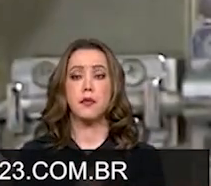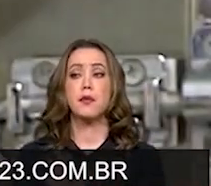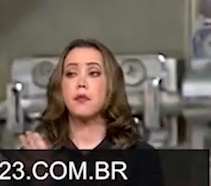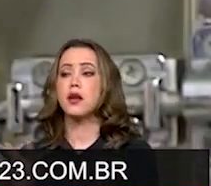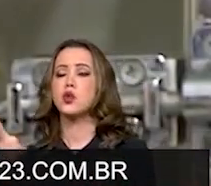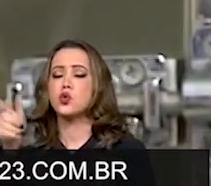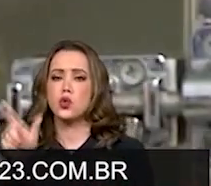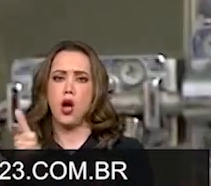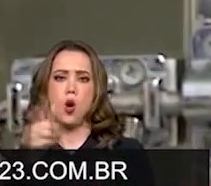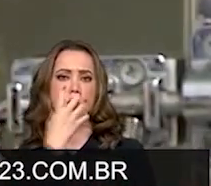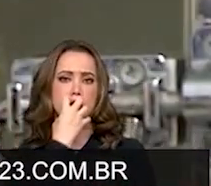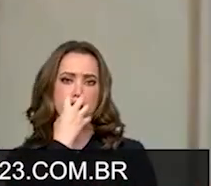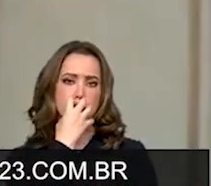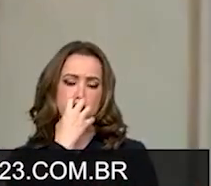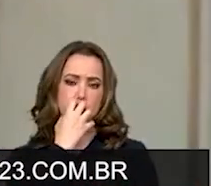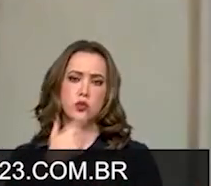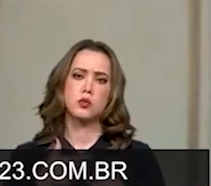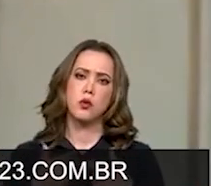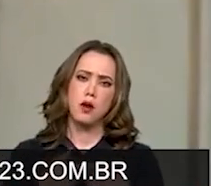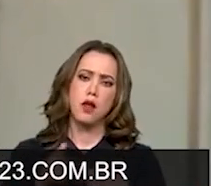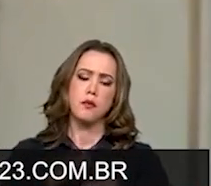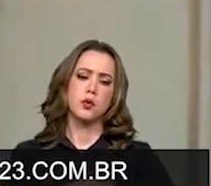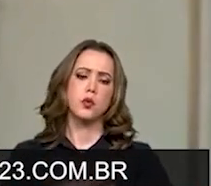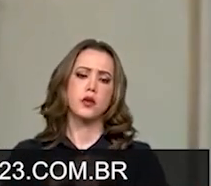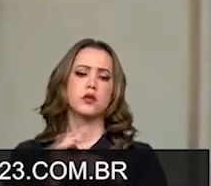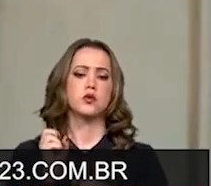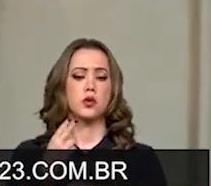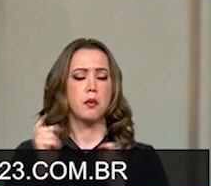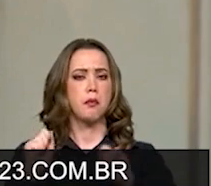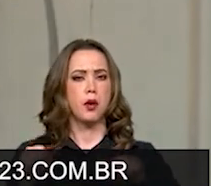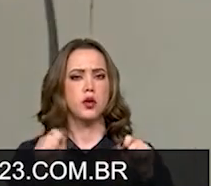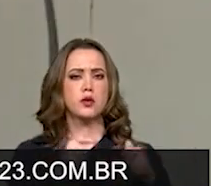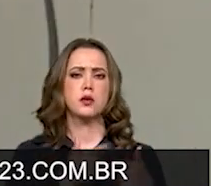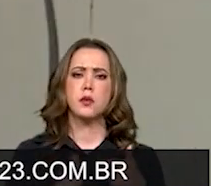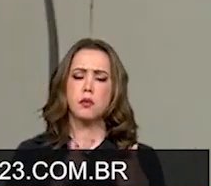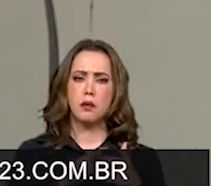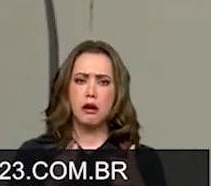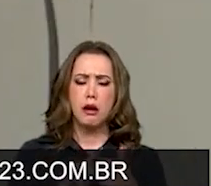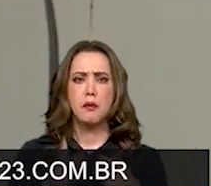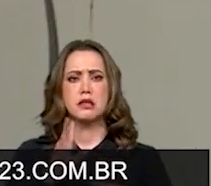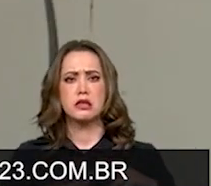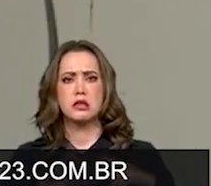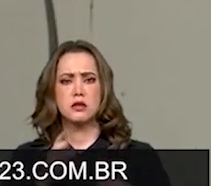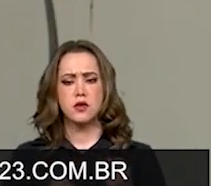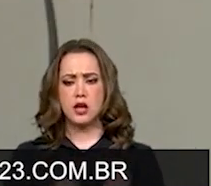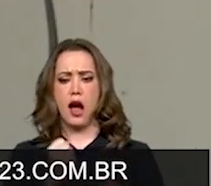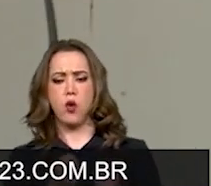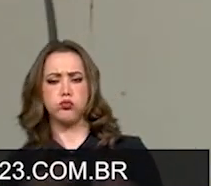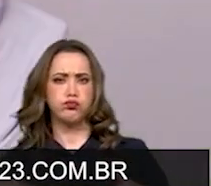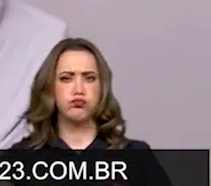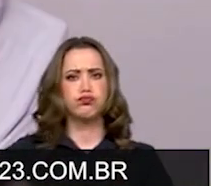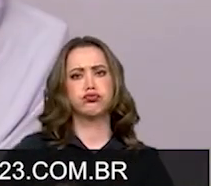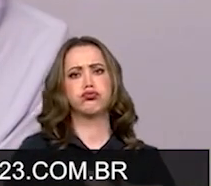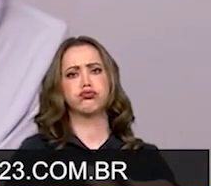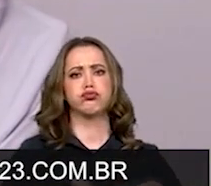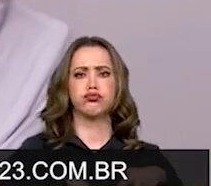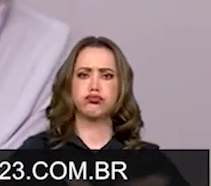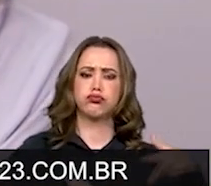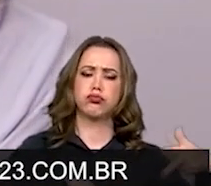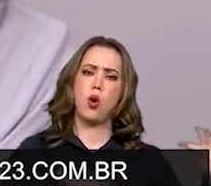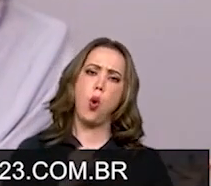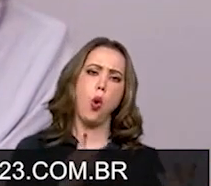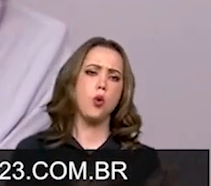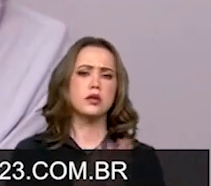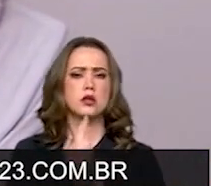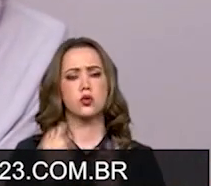cães com anemias graves, doenças ou ainda aqueles que podem ter sido vítimas de atropelamento ou passado por cirurgia. Então, se essa